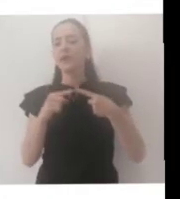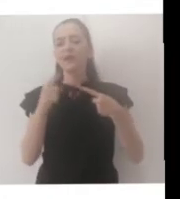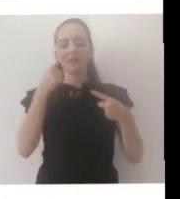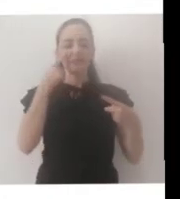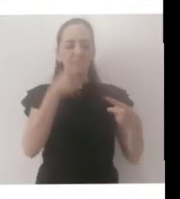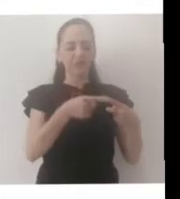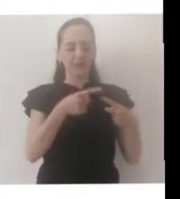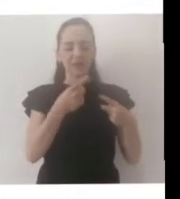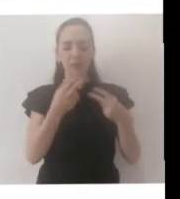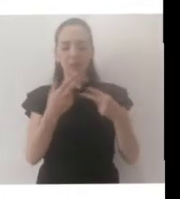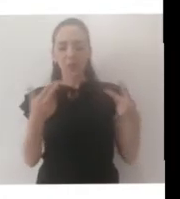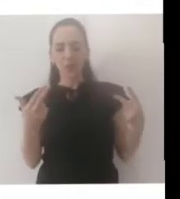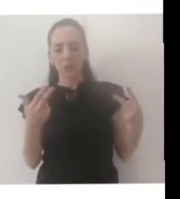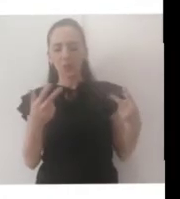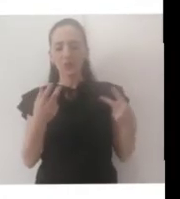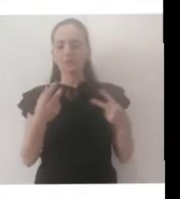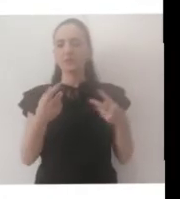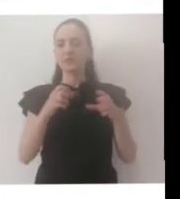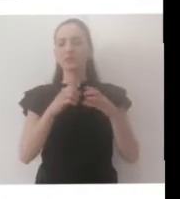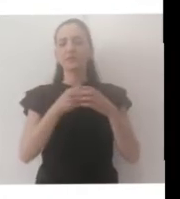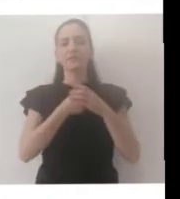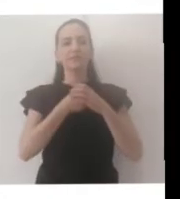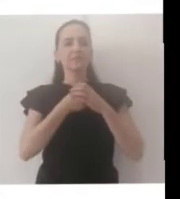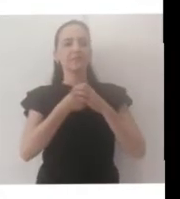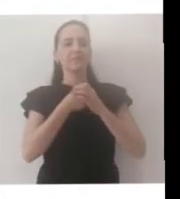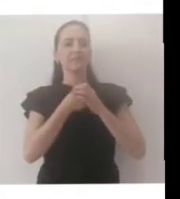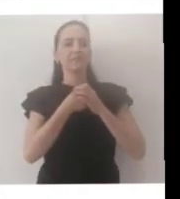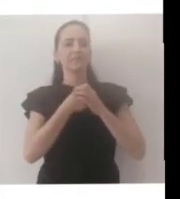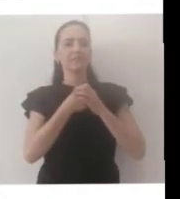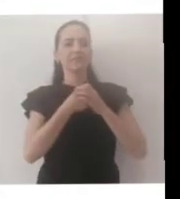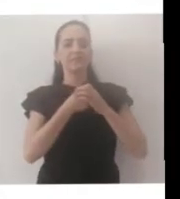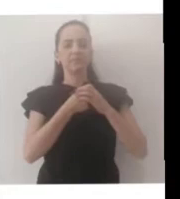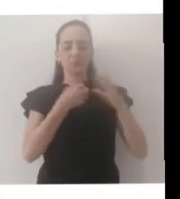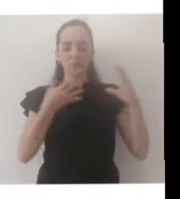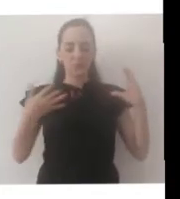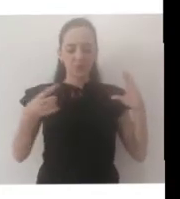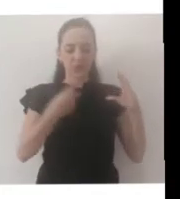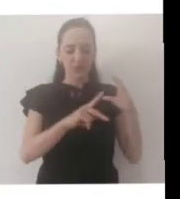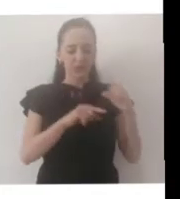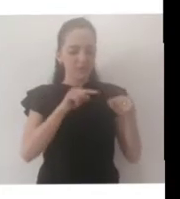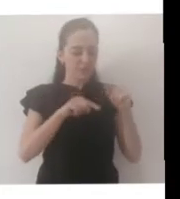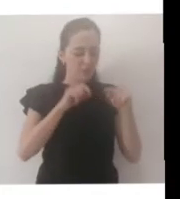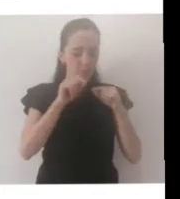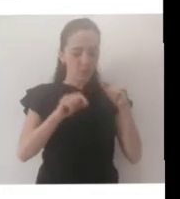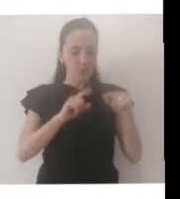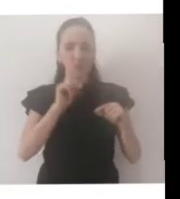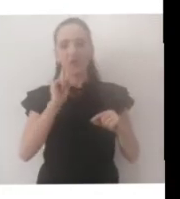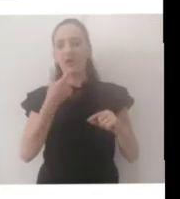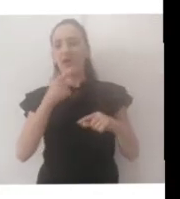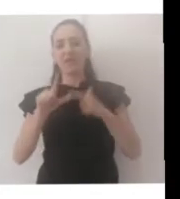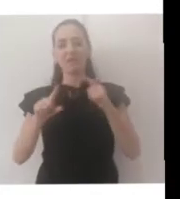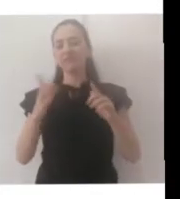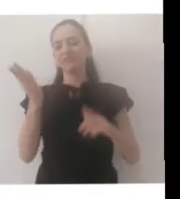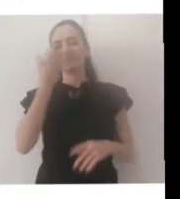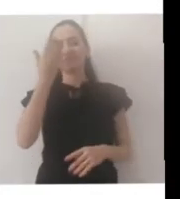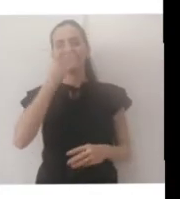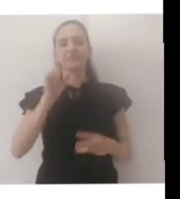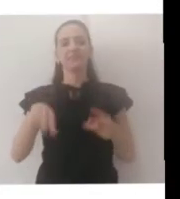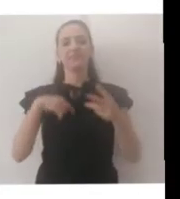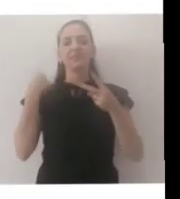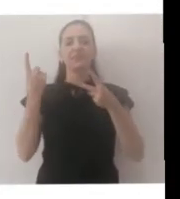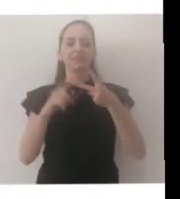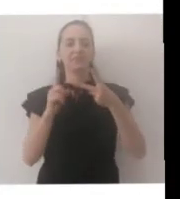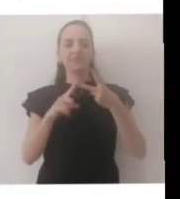A abstração reflexiva, que envolve a construção das relações entre os objetos. Vamos lá.